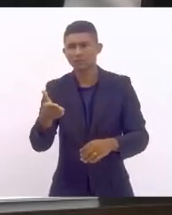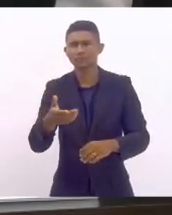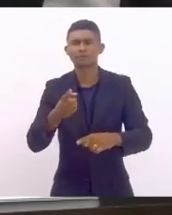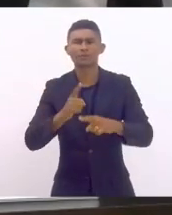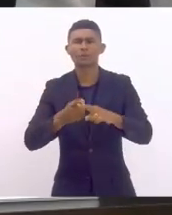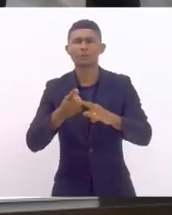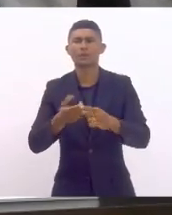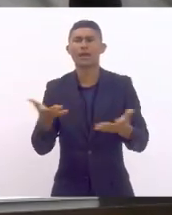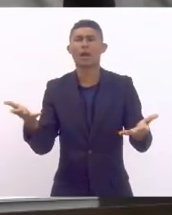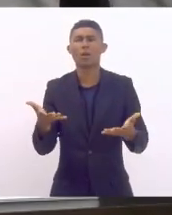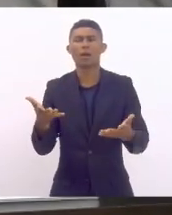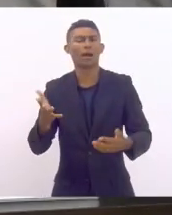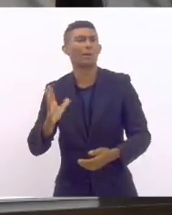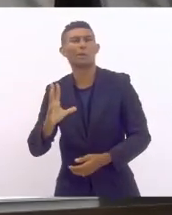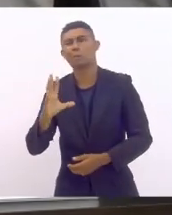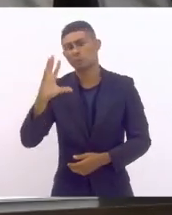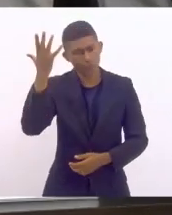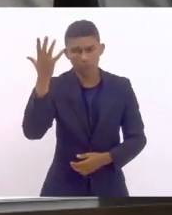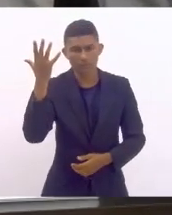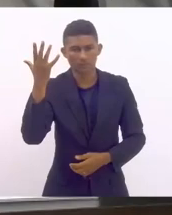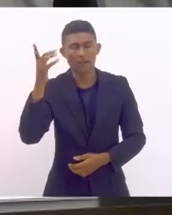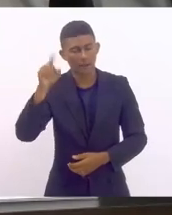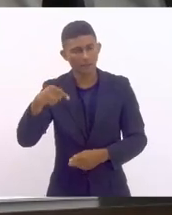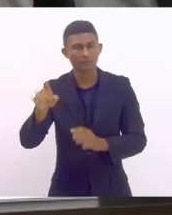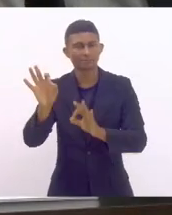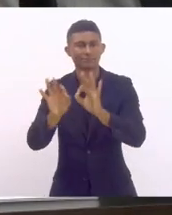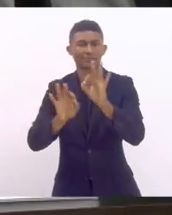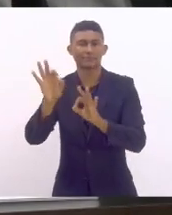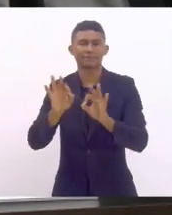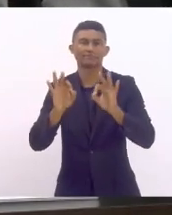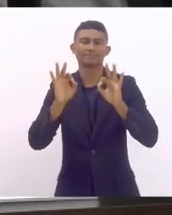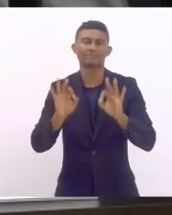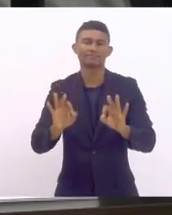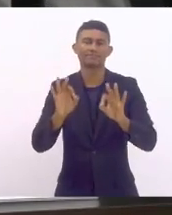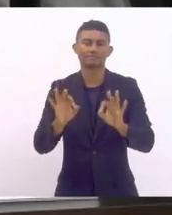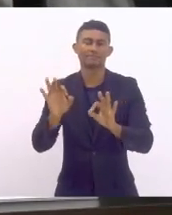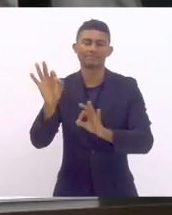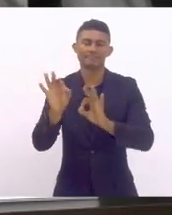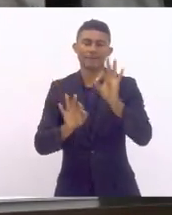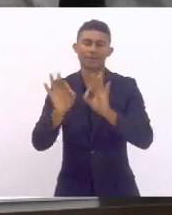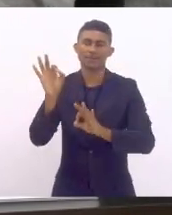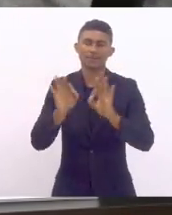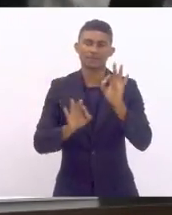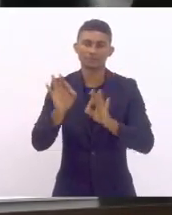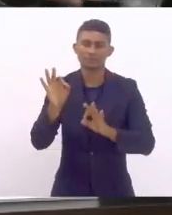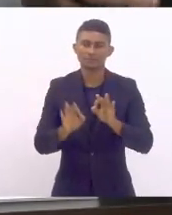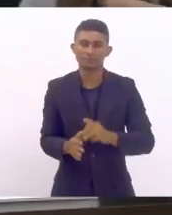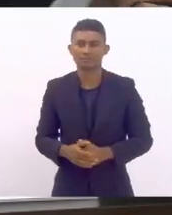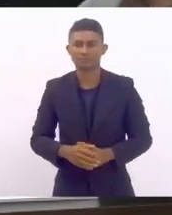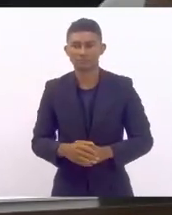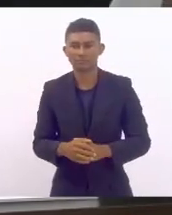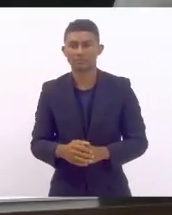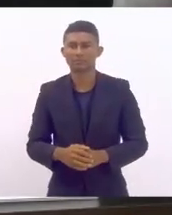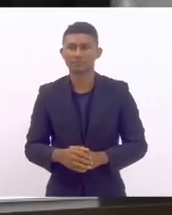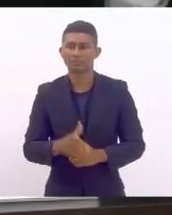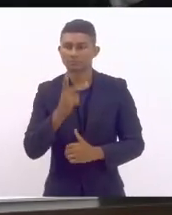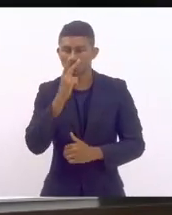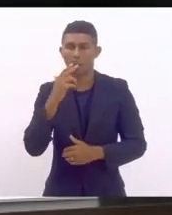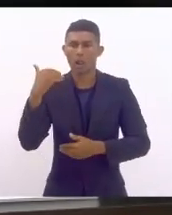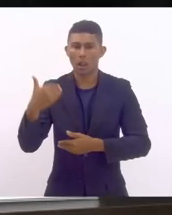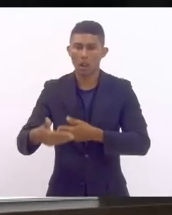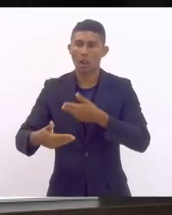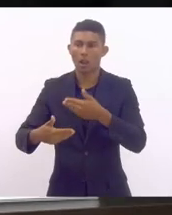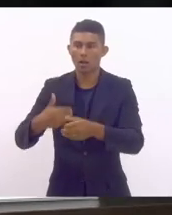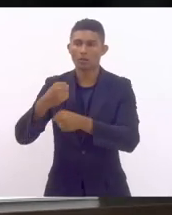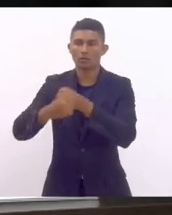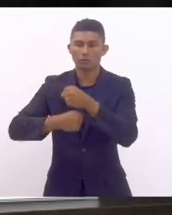mais parte de um processo né poderíamos até dizer de um projeto um projeto sistemático Em que